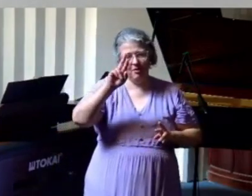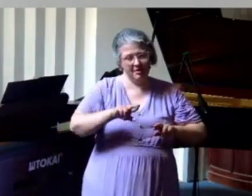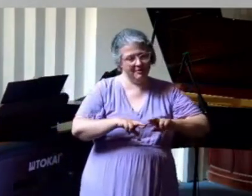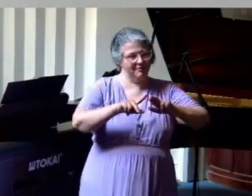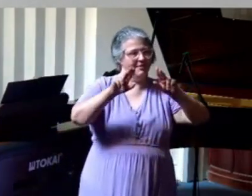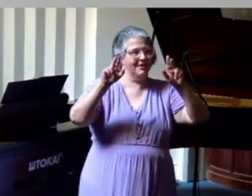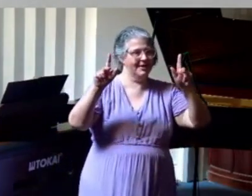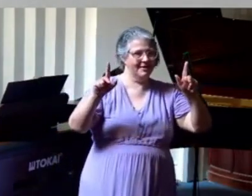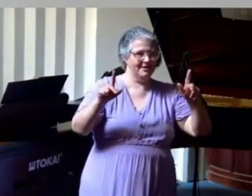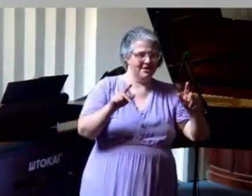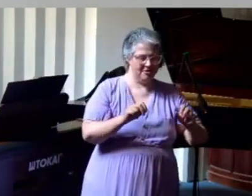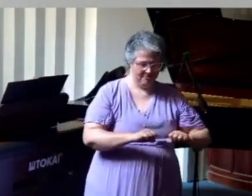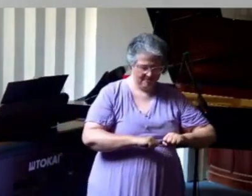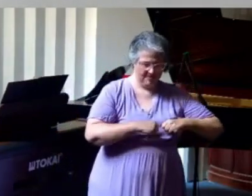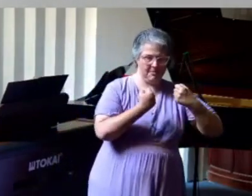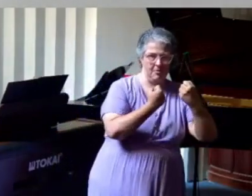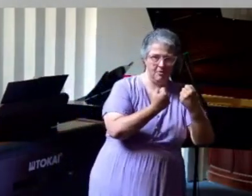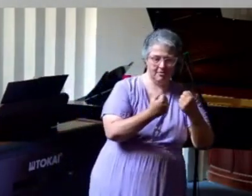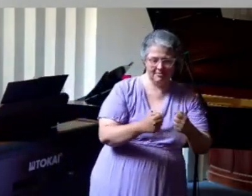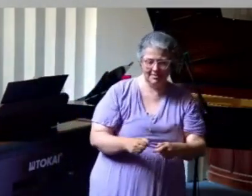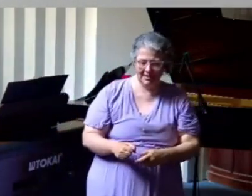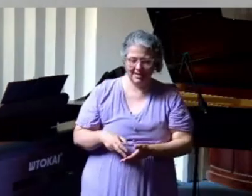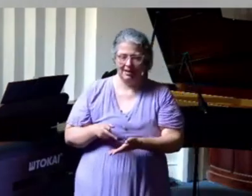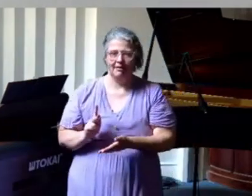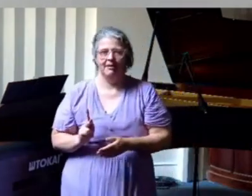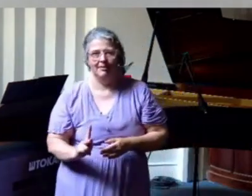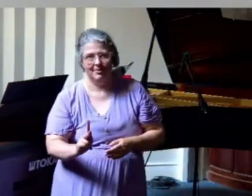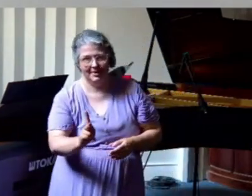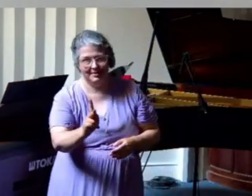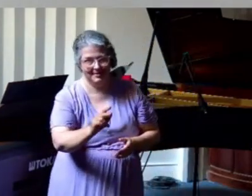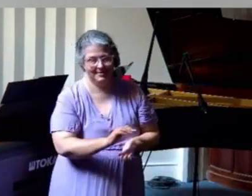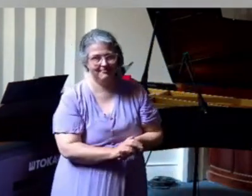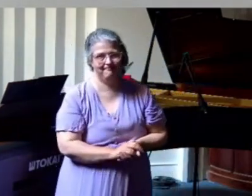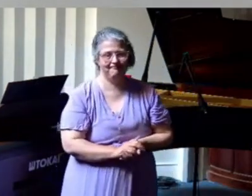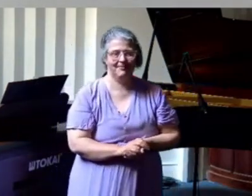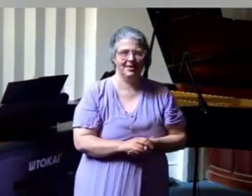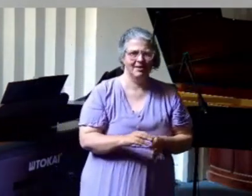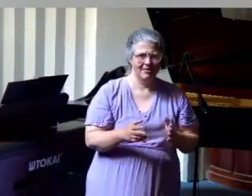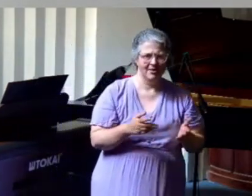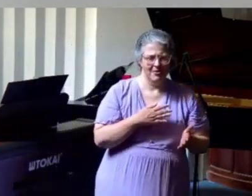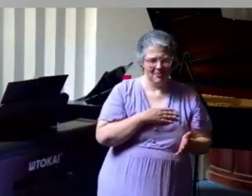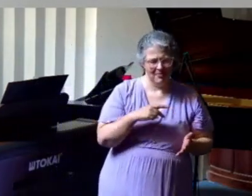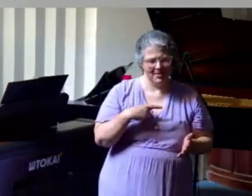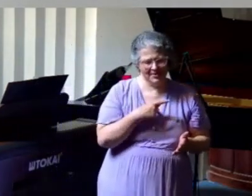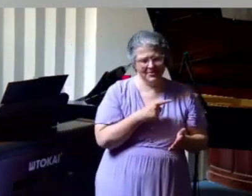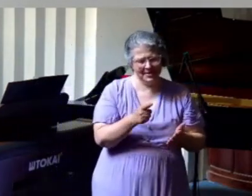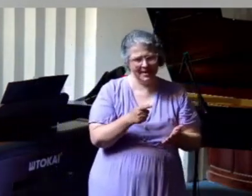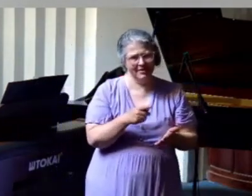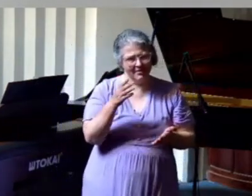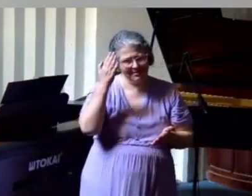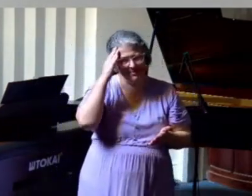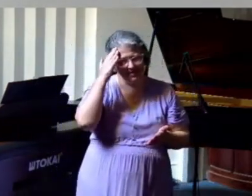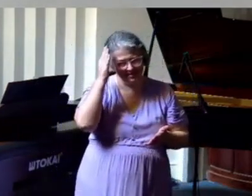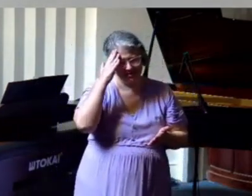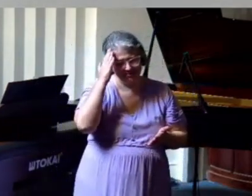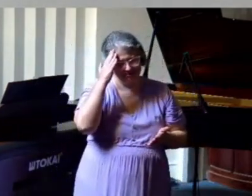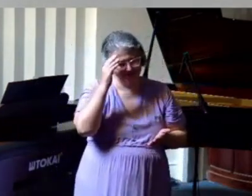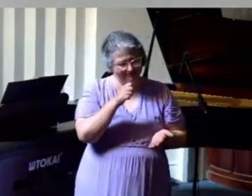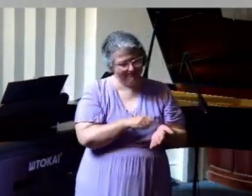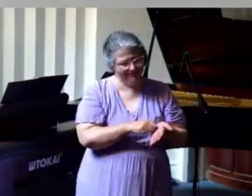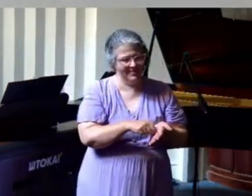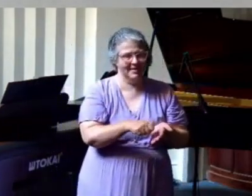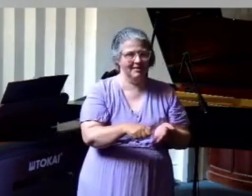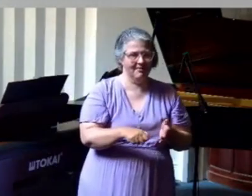impulso e persistência. Então, o pastor gostaria que vocês, enquanto pensam nessa corrida da lebre